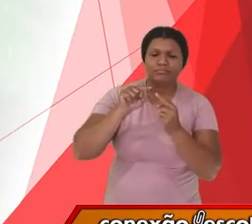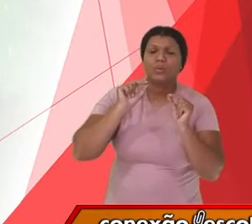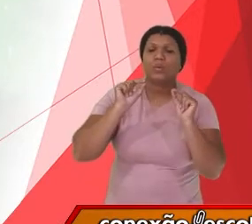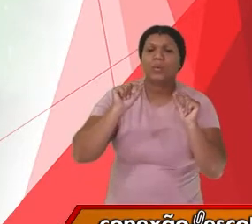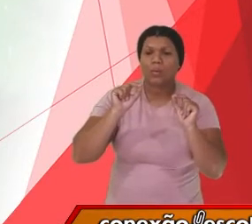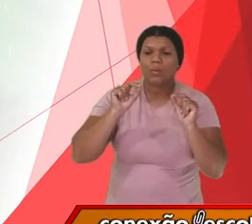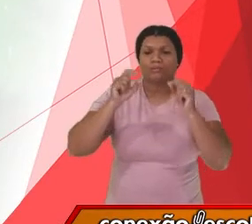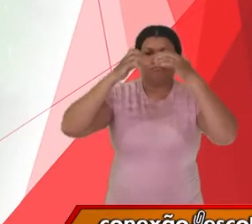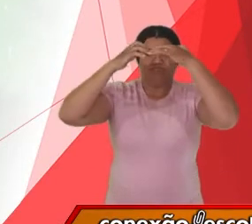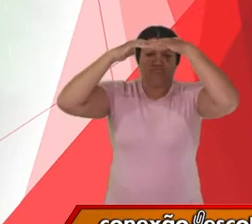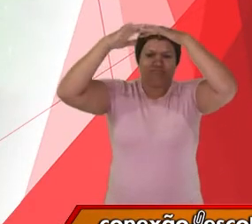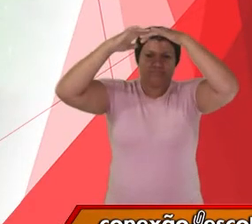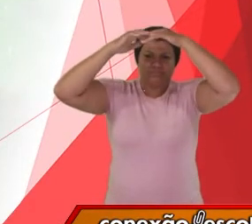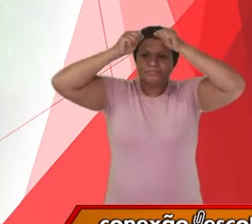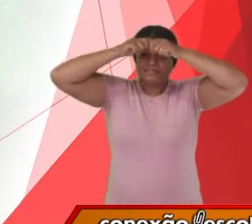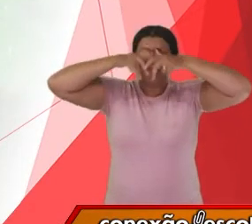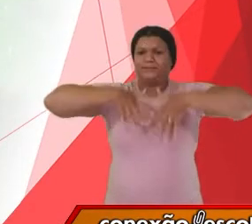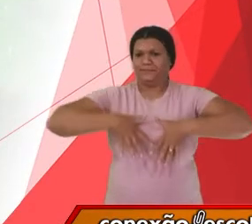desse sistema.